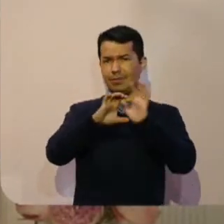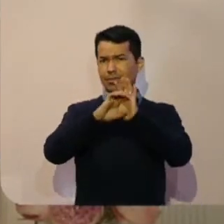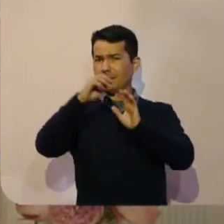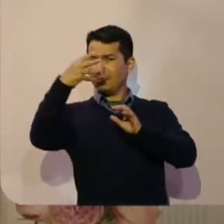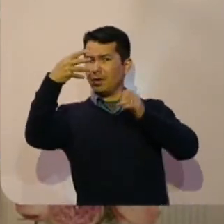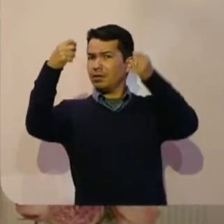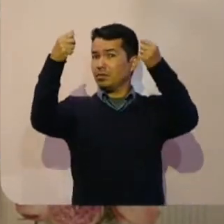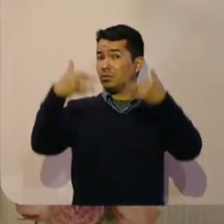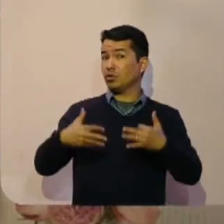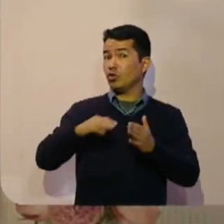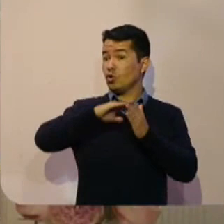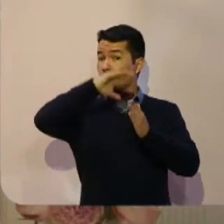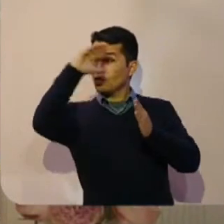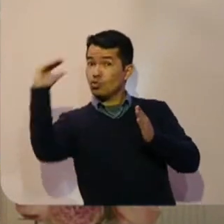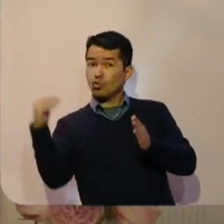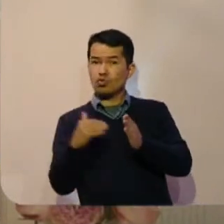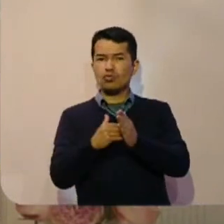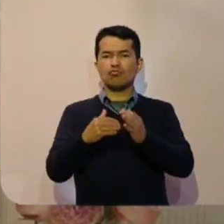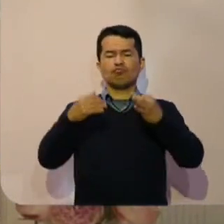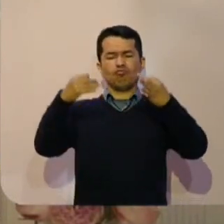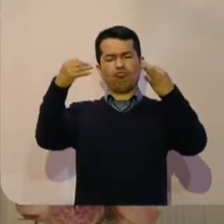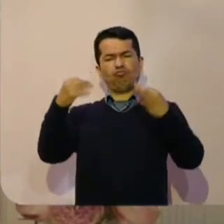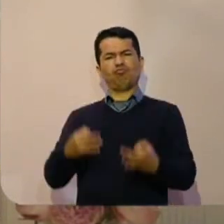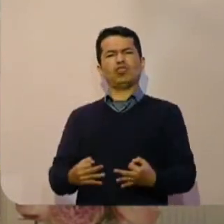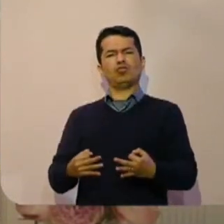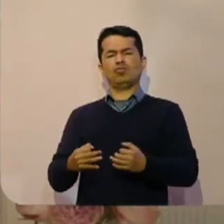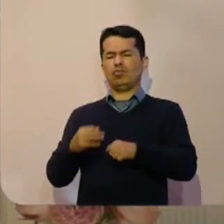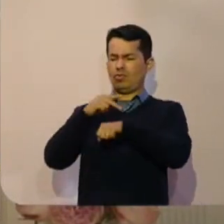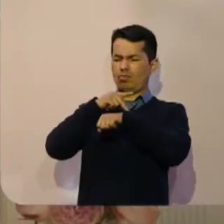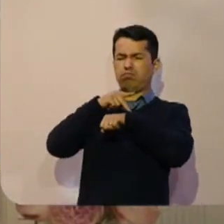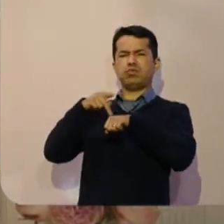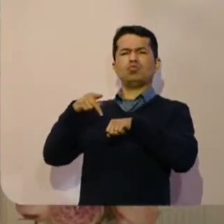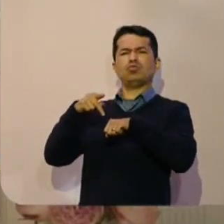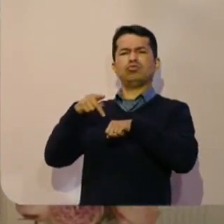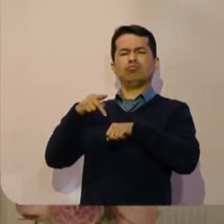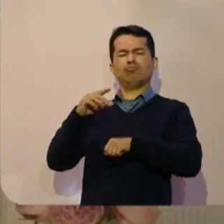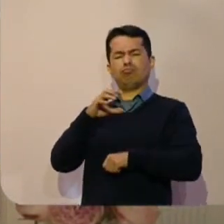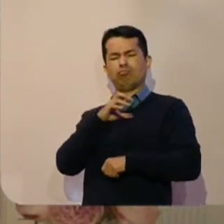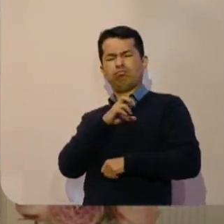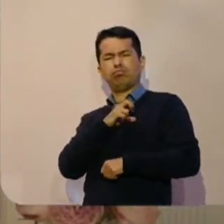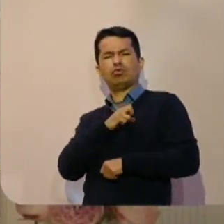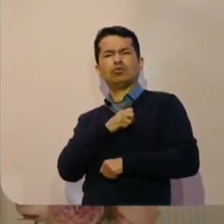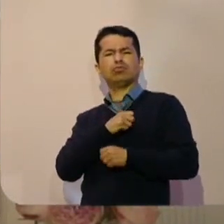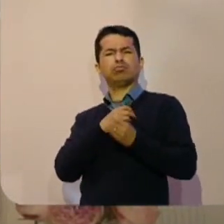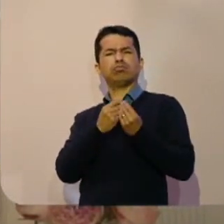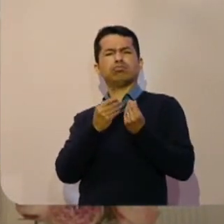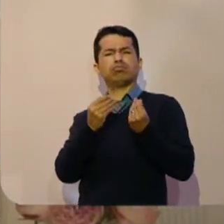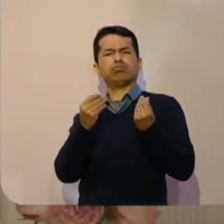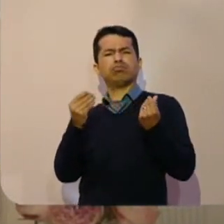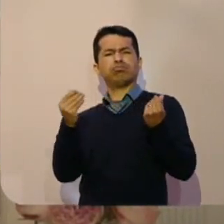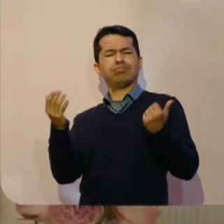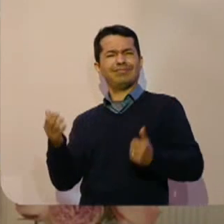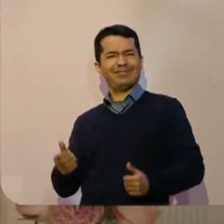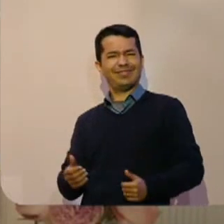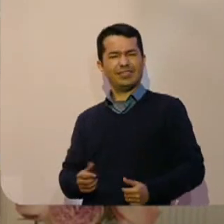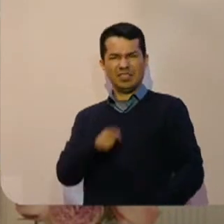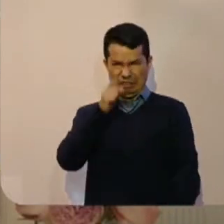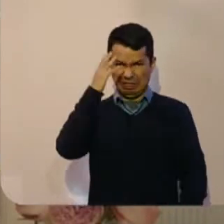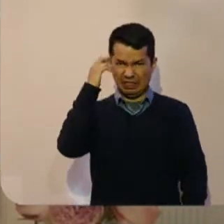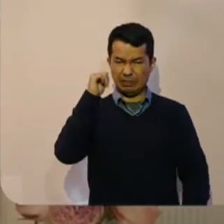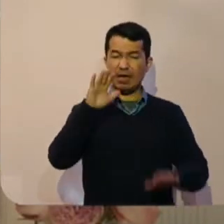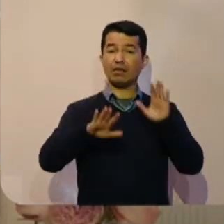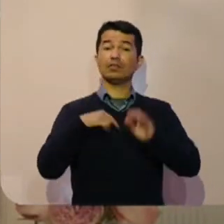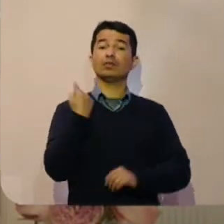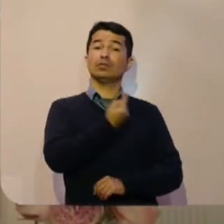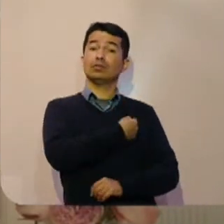amável. Sabe, às vezes a gente tem tantos problemas no relacionamento dentro de